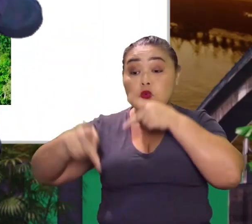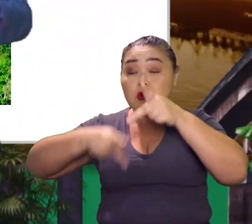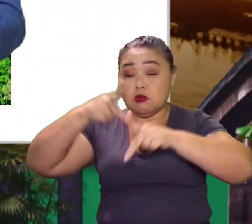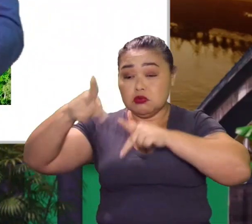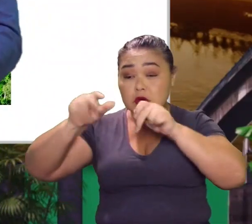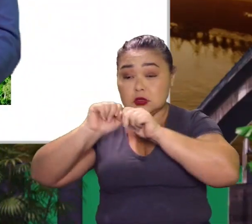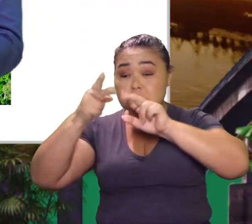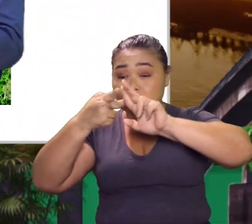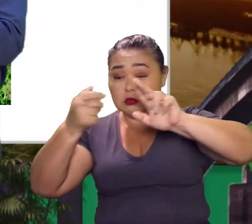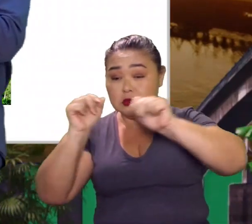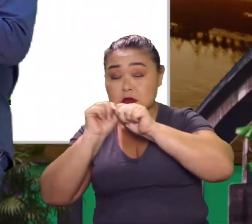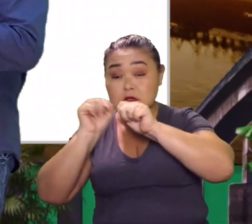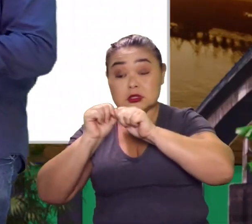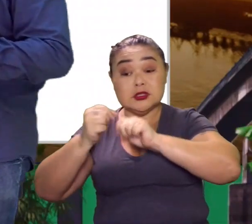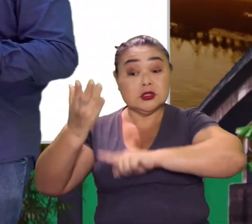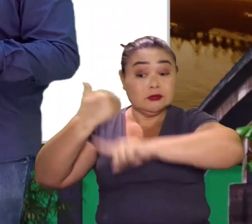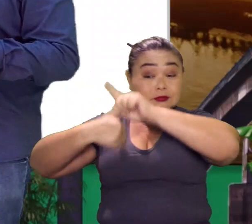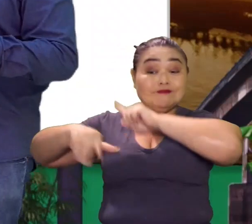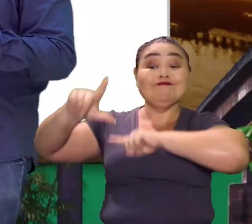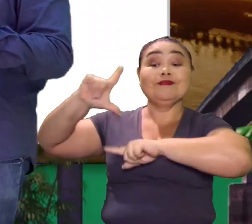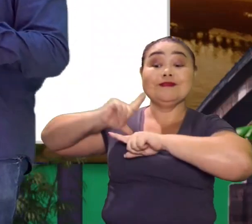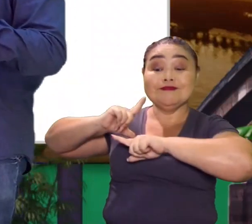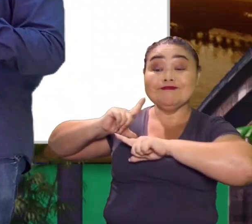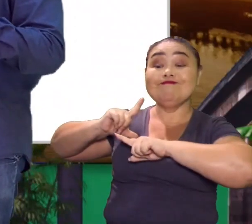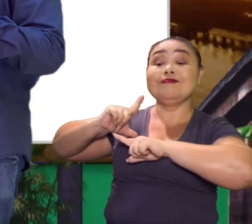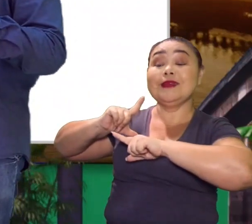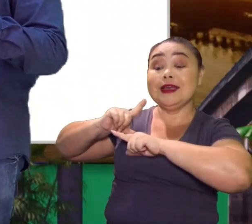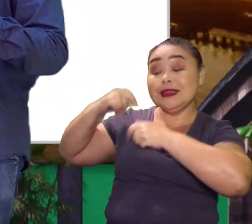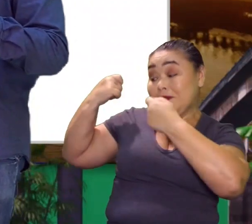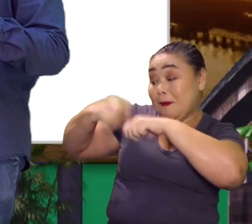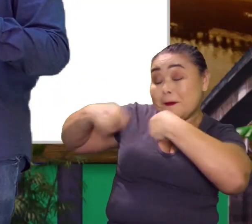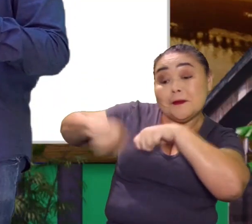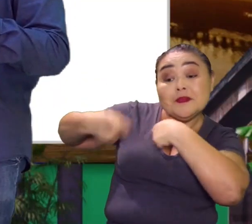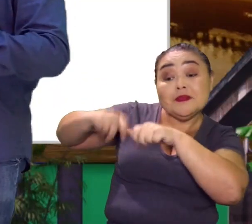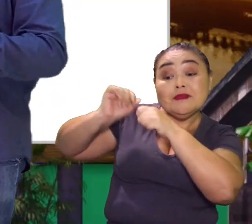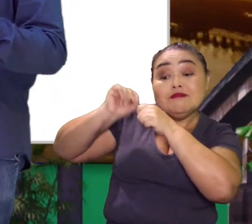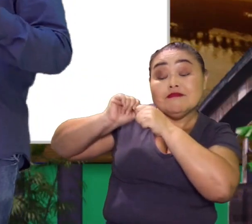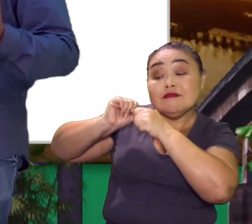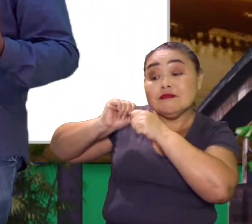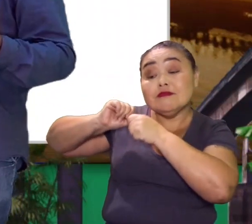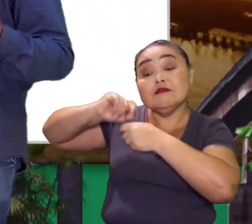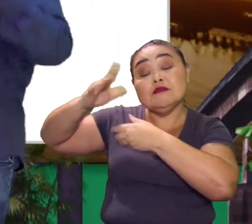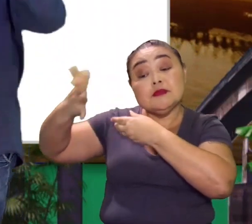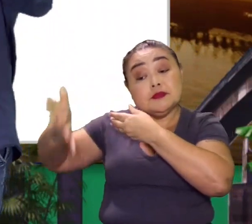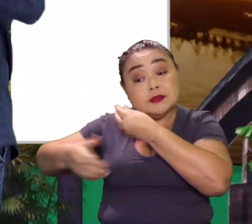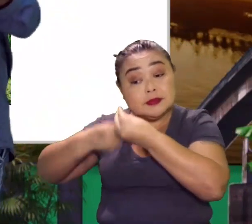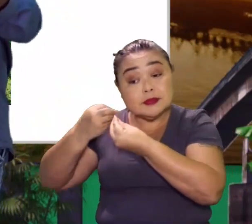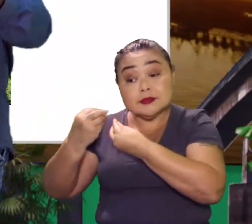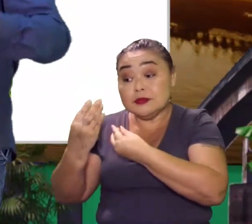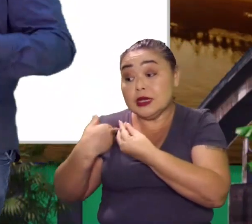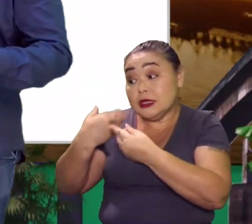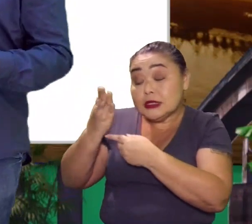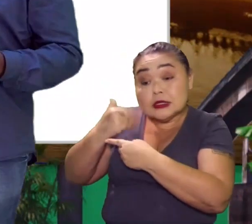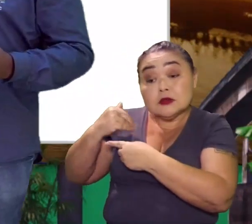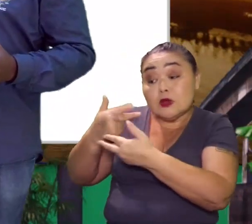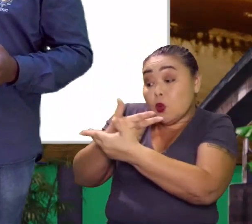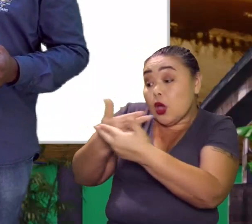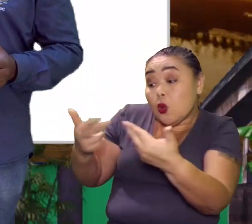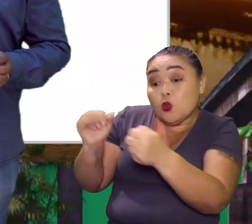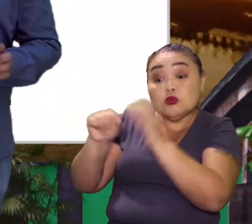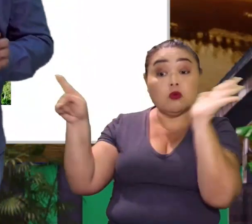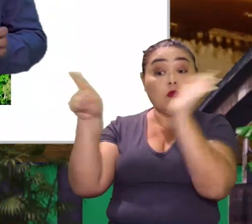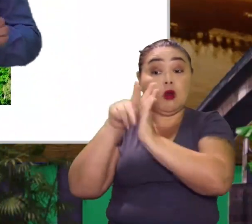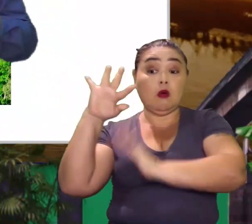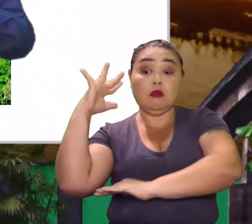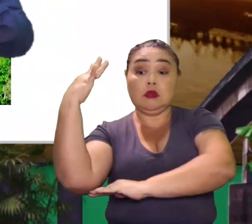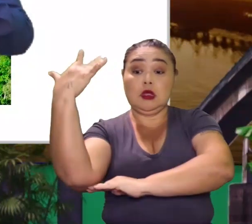originários, as tribos indígenas, muitos deles ainda dependem de sustentar dos recursos da natureza. Né?